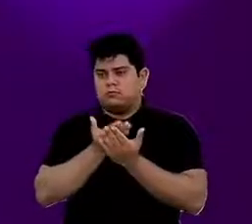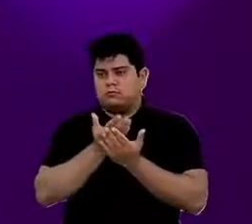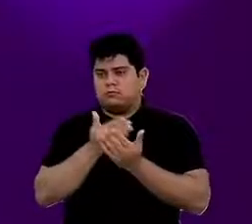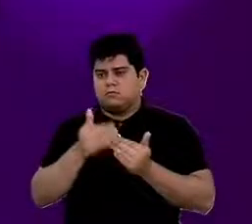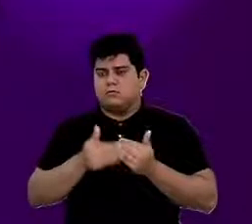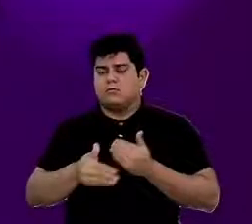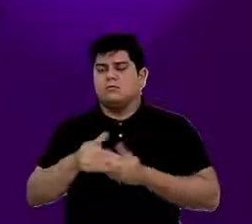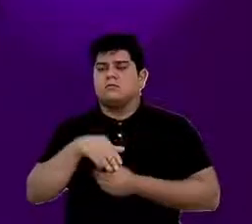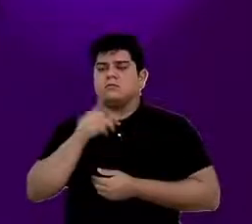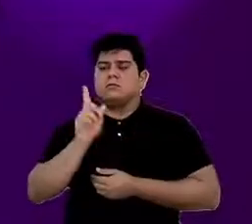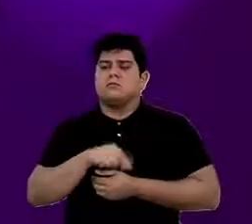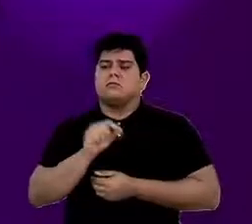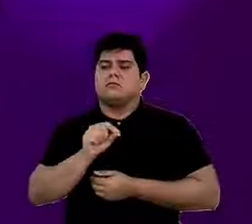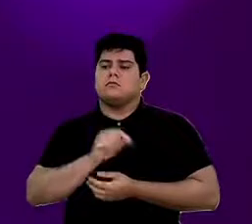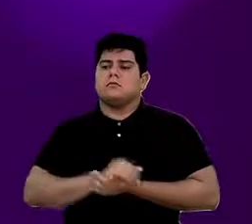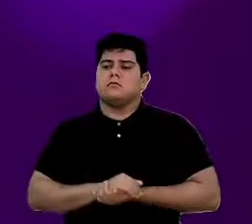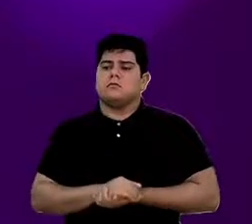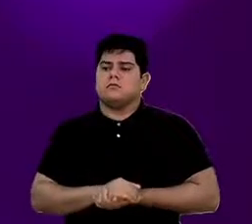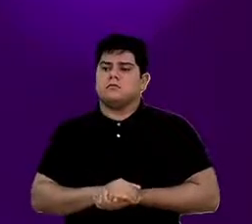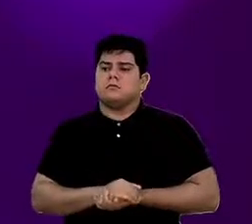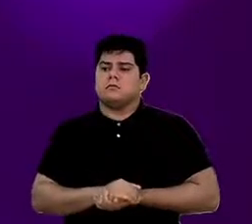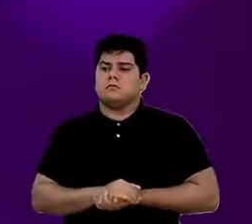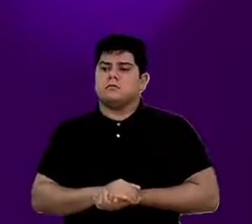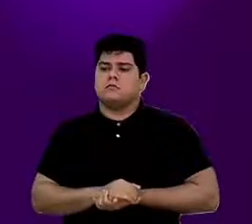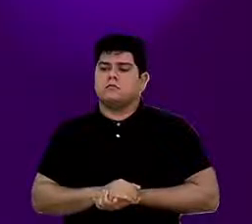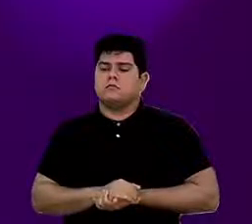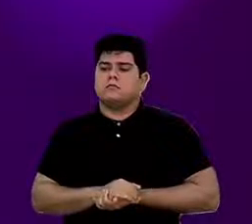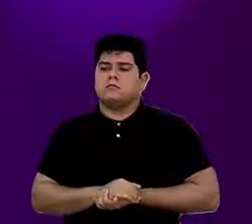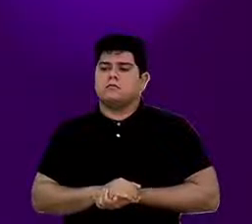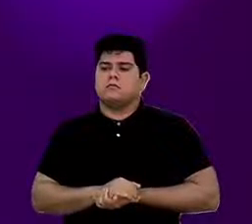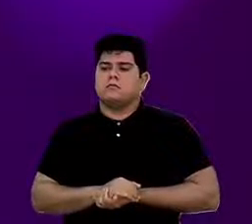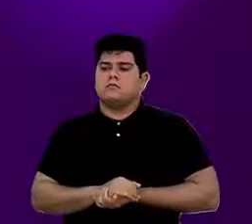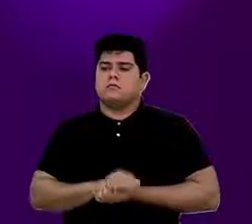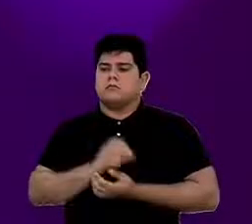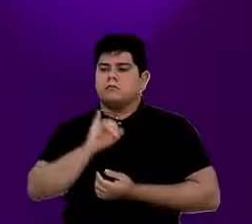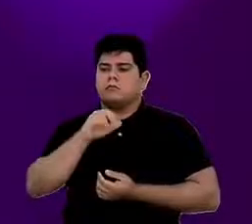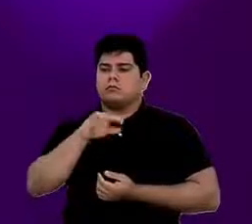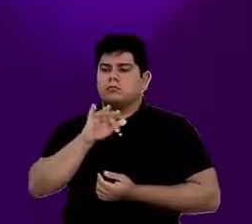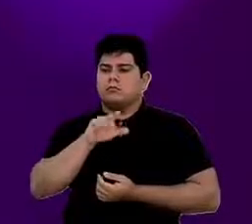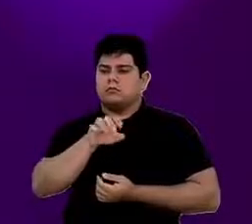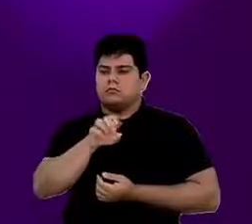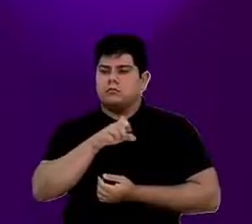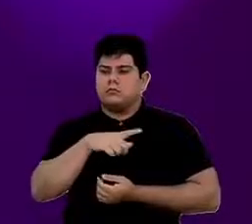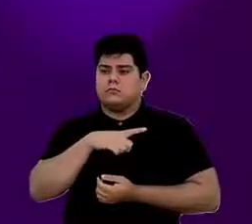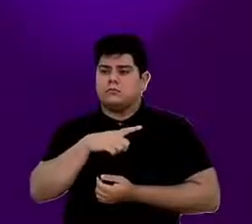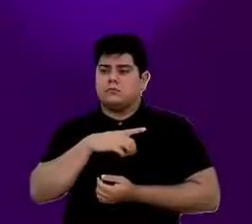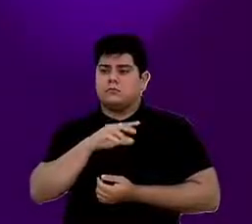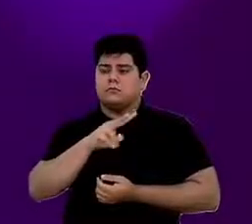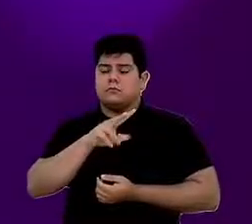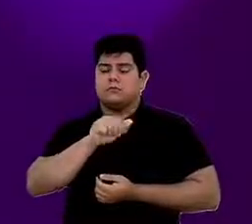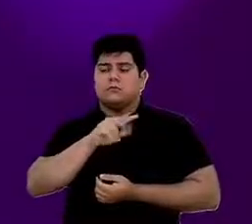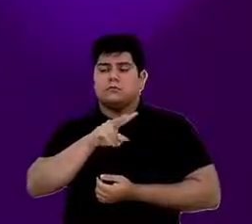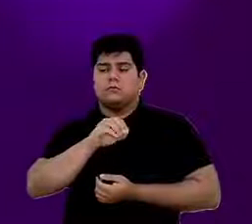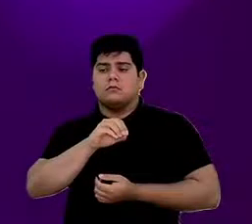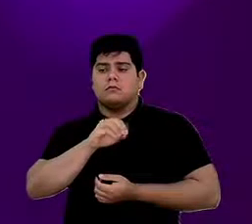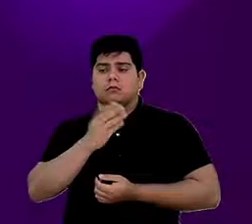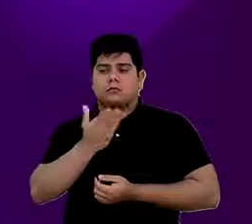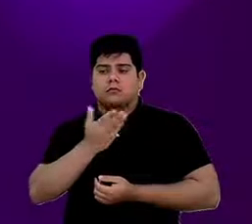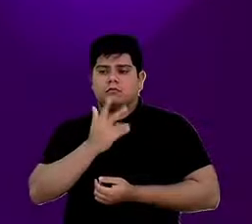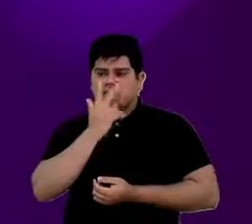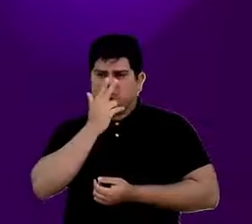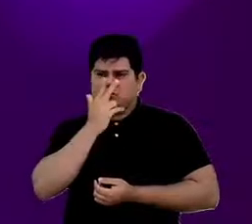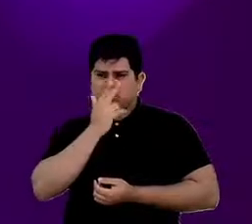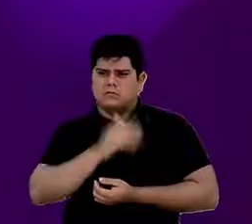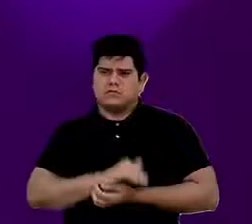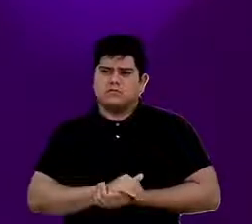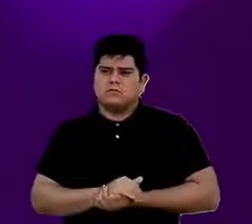é com esse dispositivo chamado Leaflex, que é um dispositivo que faz uma valvoplastia, né, com um valvótomo, né, parecido com o